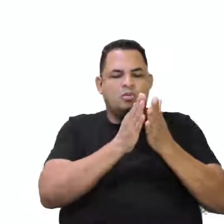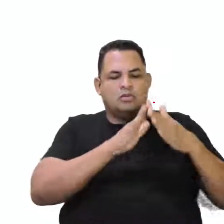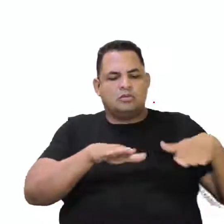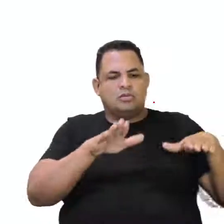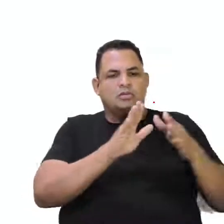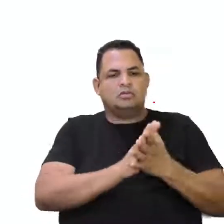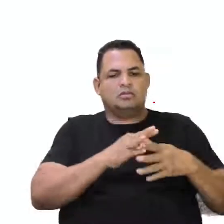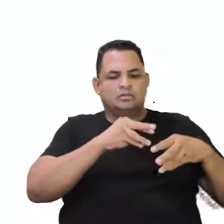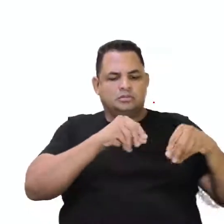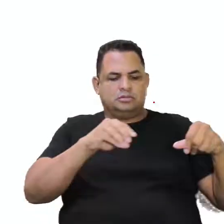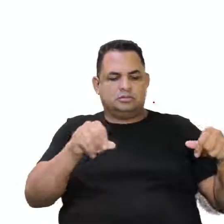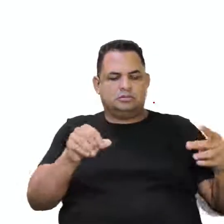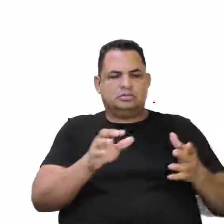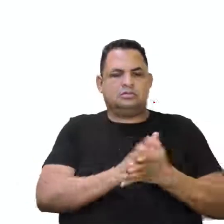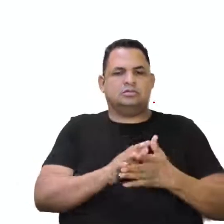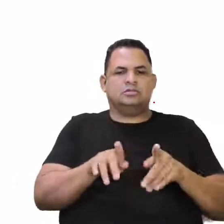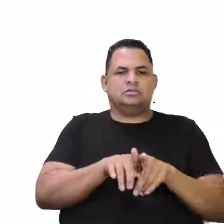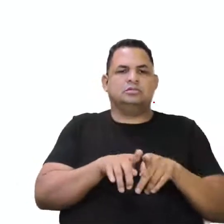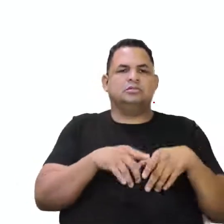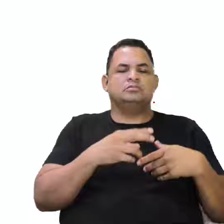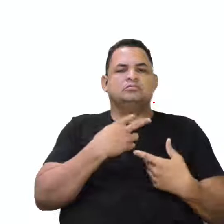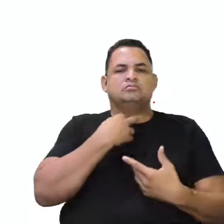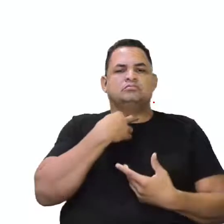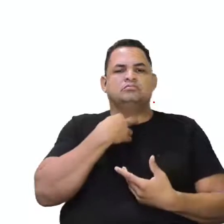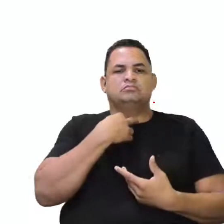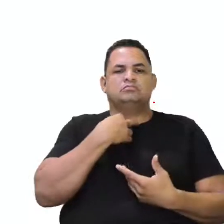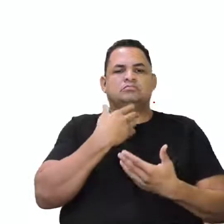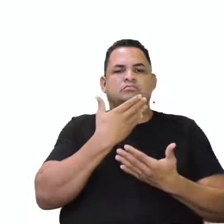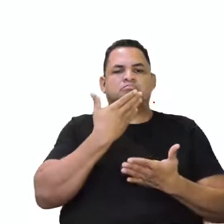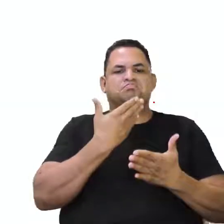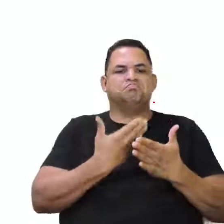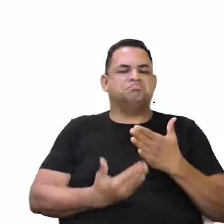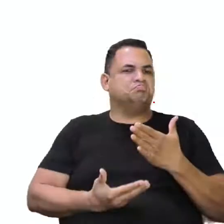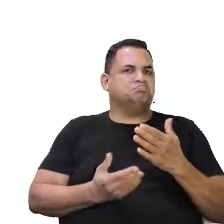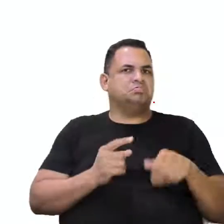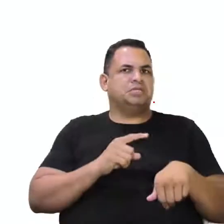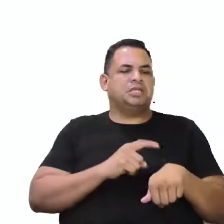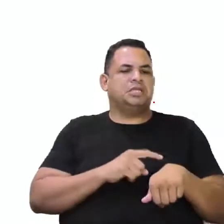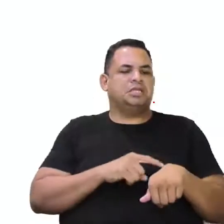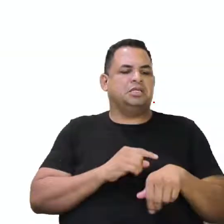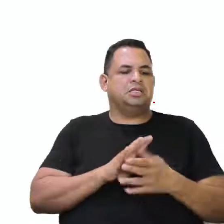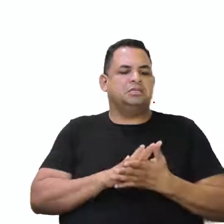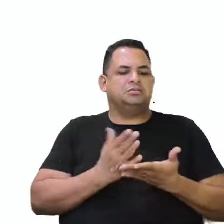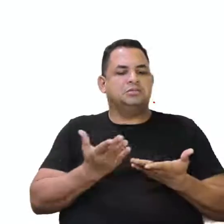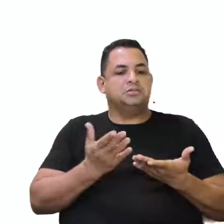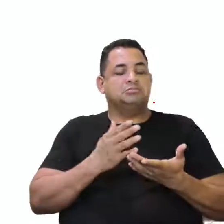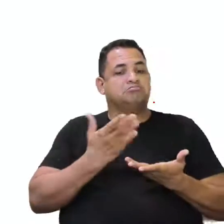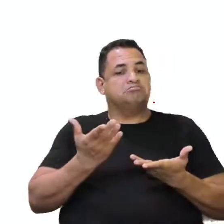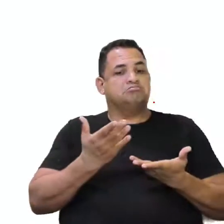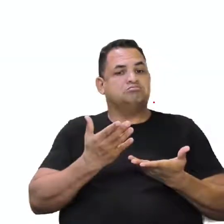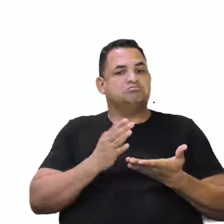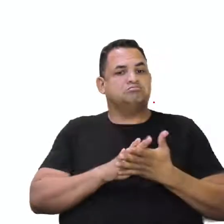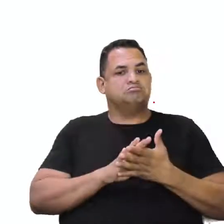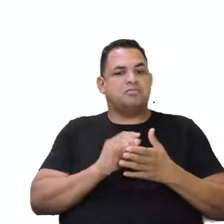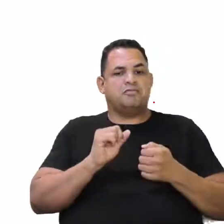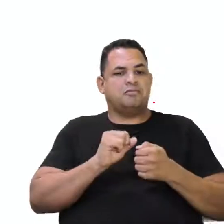solo. Não podemos mais não perder tempo em agirmos da mesma forma.